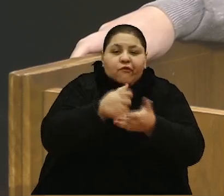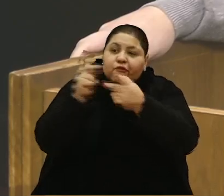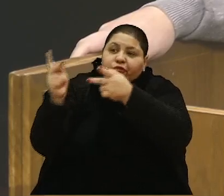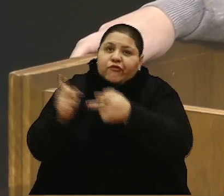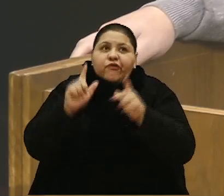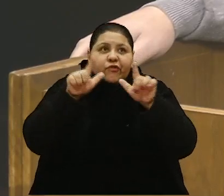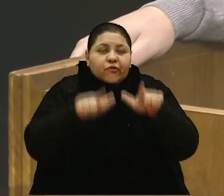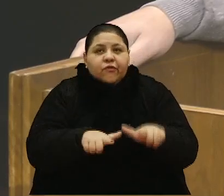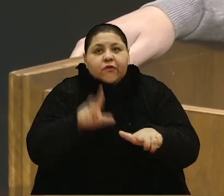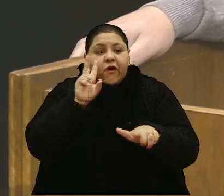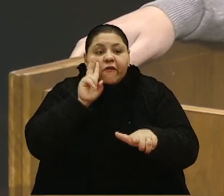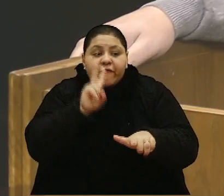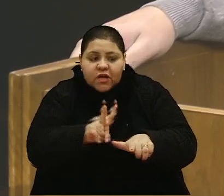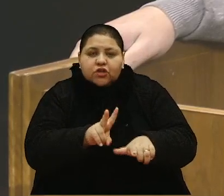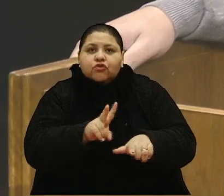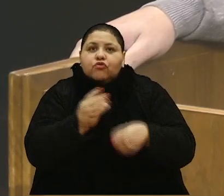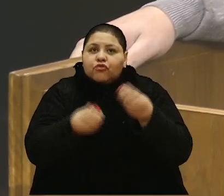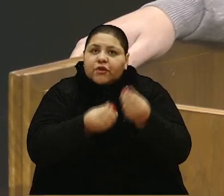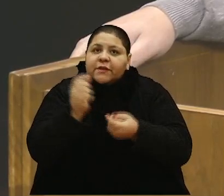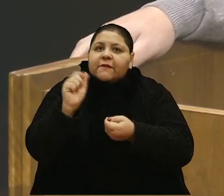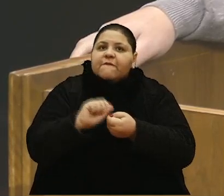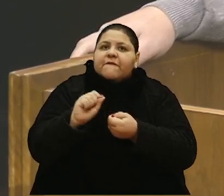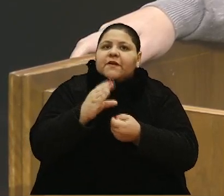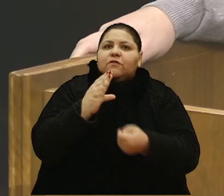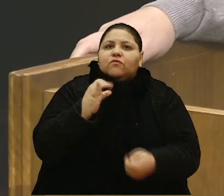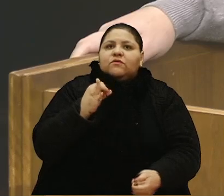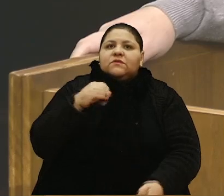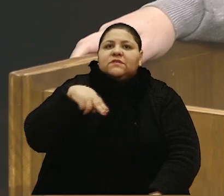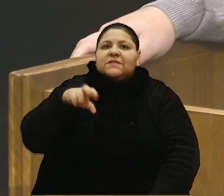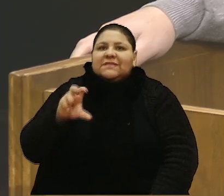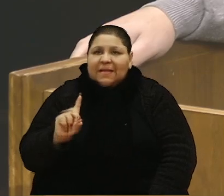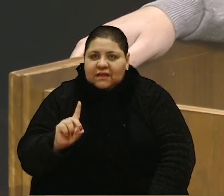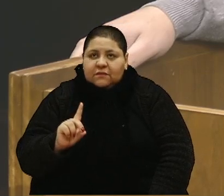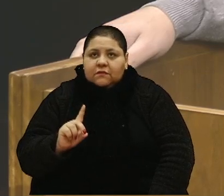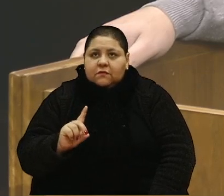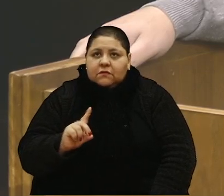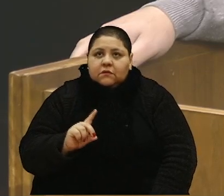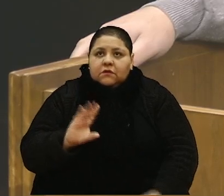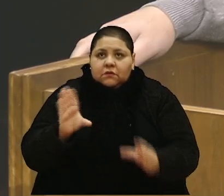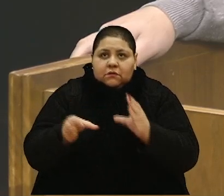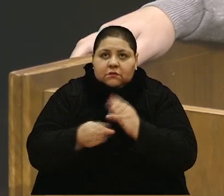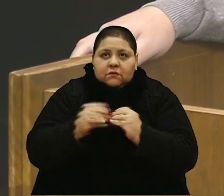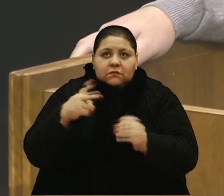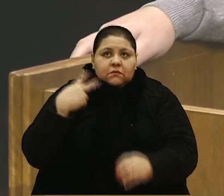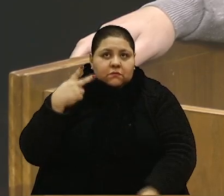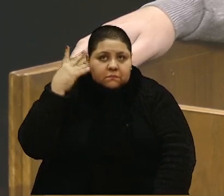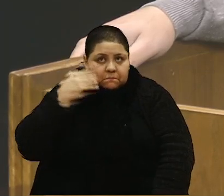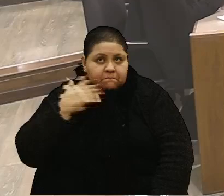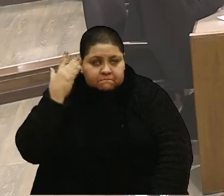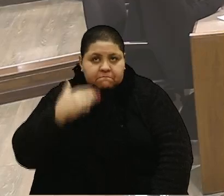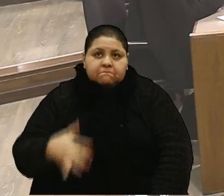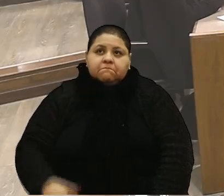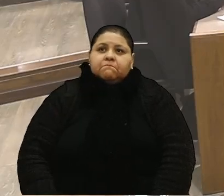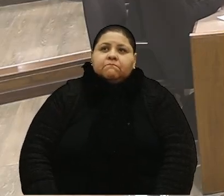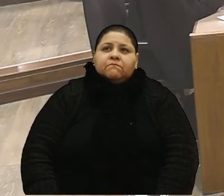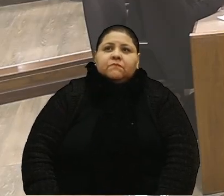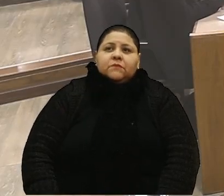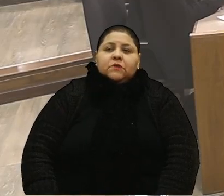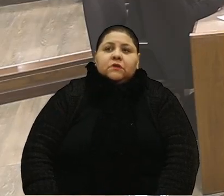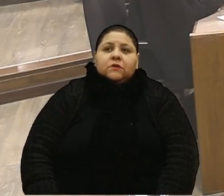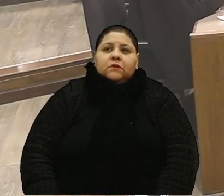e visitem e vejam o que está sendo feito lá. Uma parte, vereador. Sua parte, vereadora.